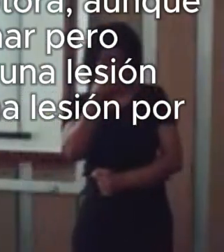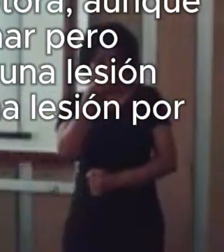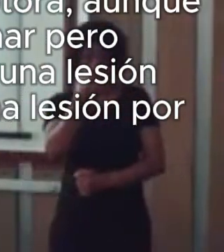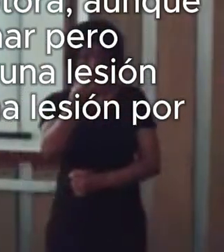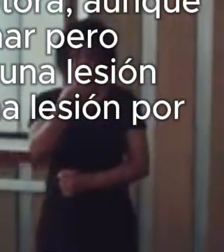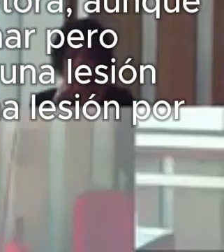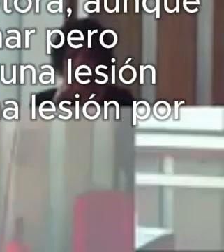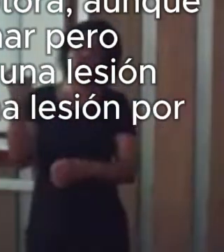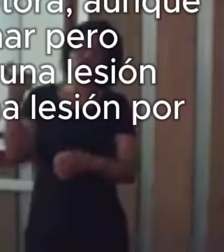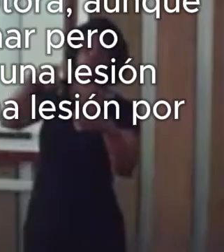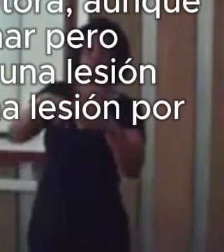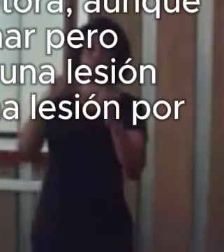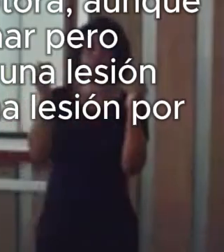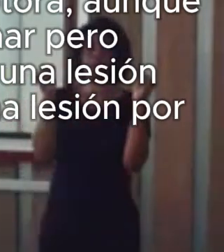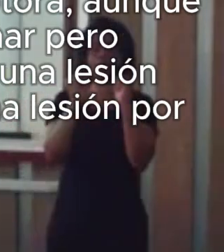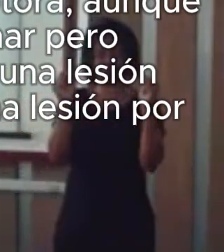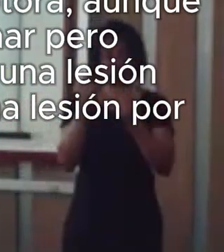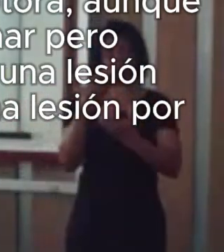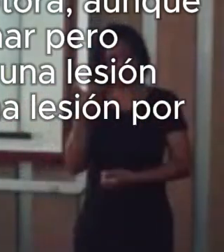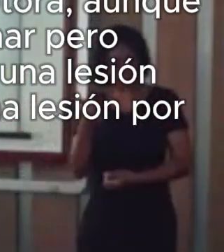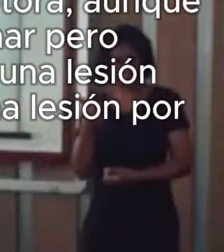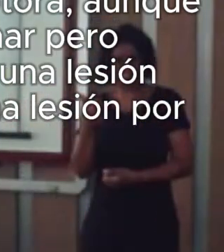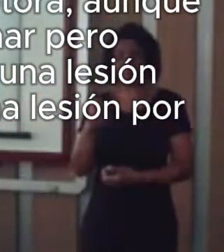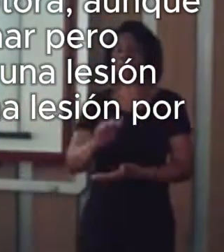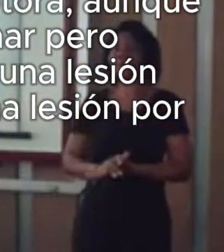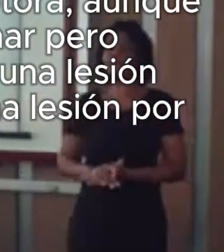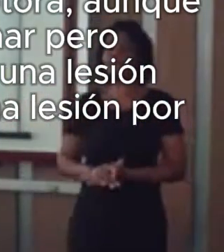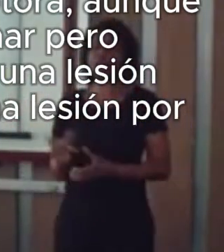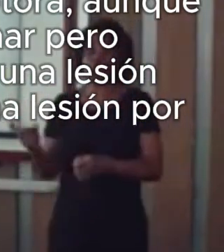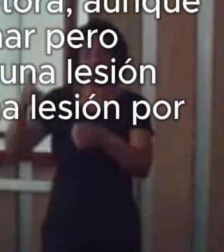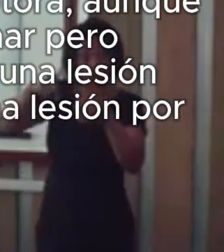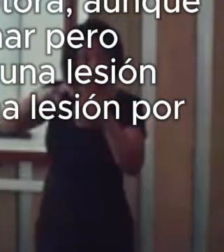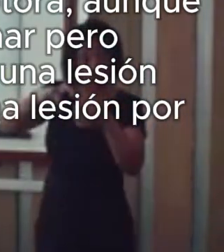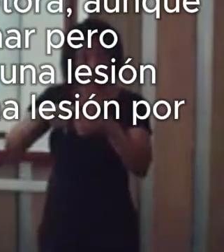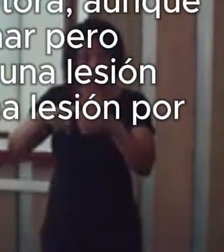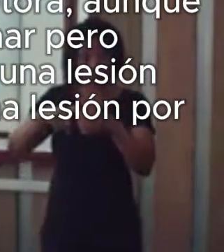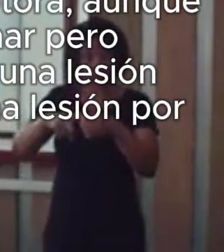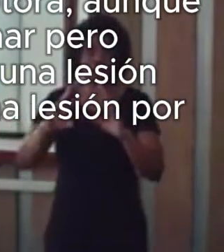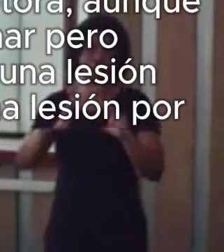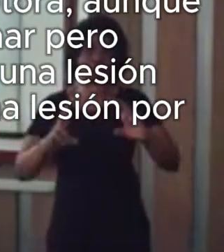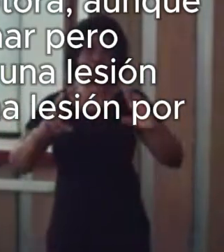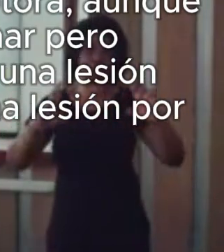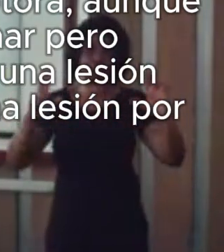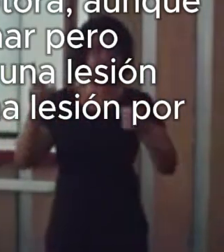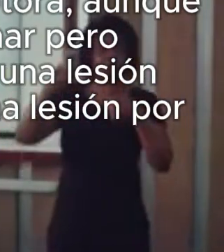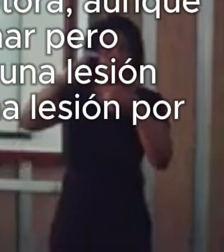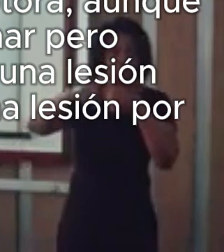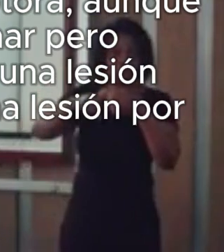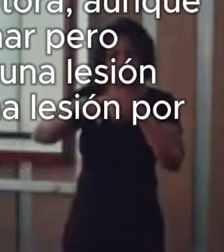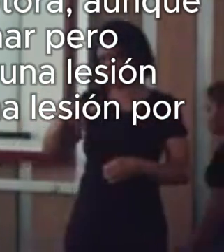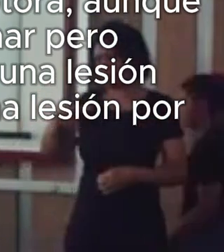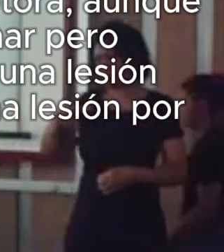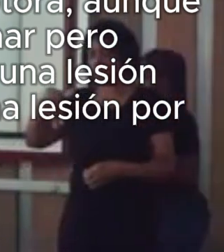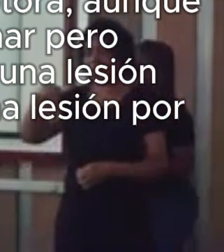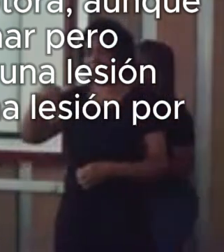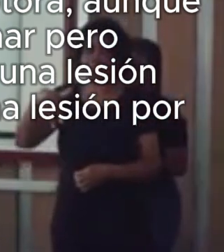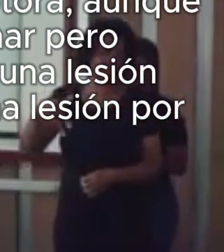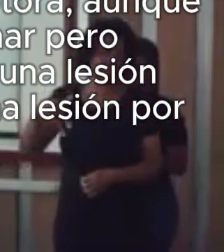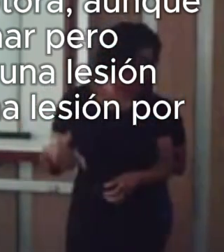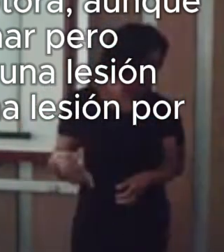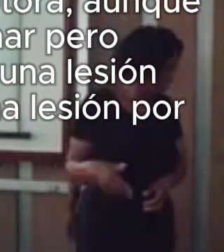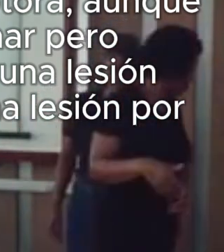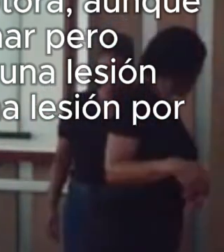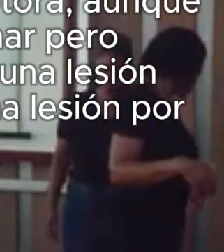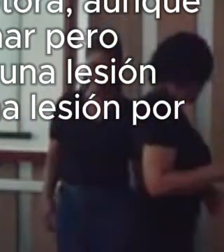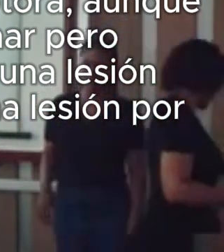6 recuperaram a função motora. E aí recuperou de maneiras diferentes, não voltou todo mundo a andar, né? Então, mas a